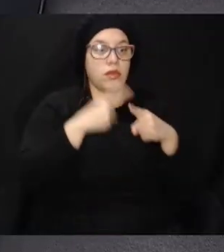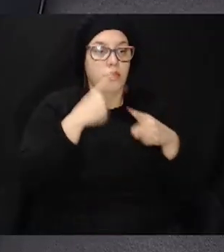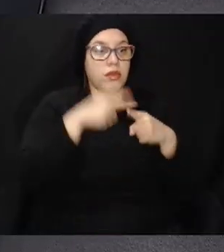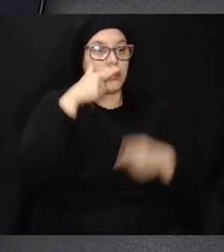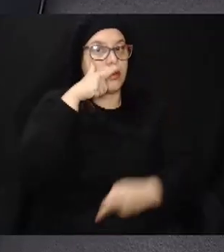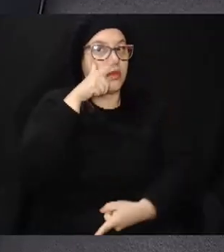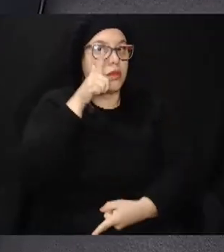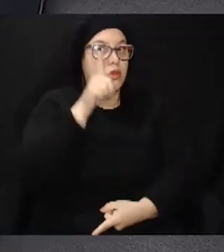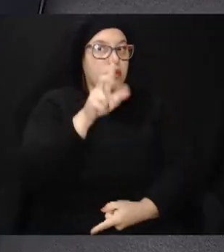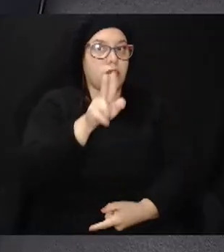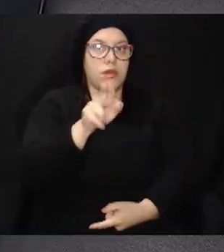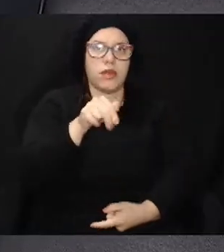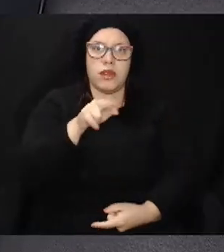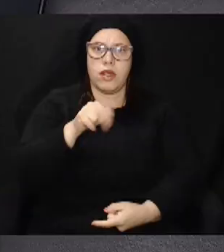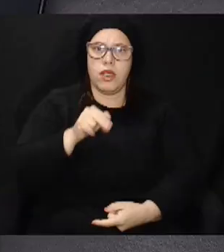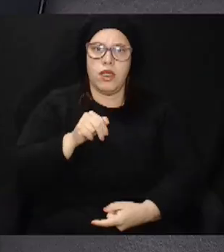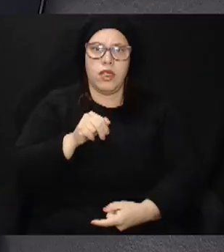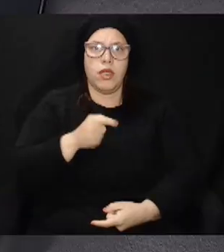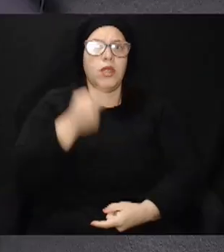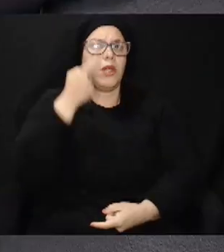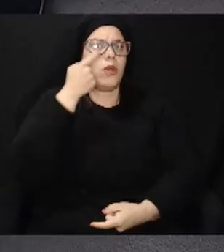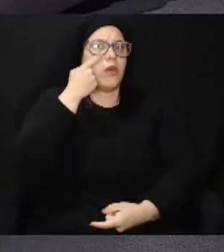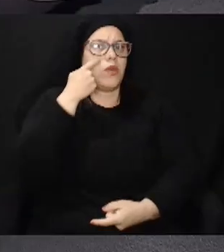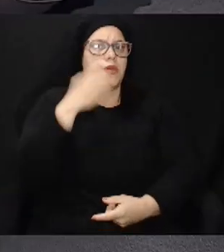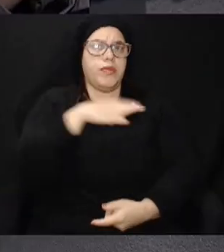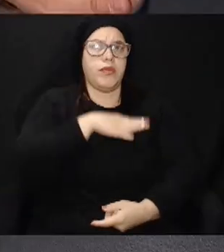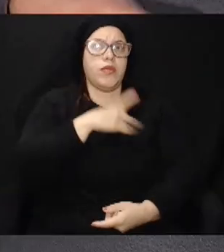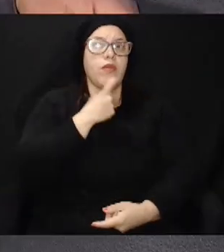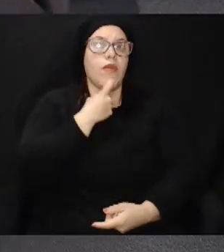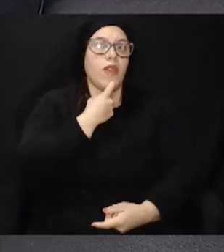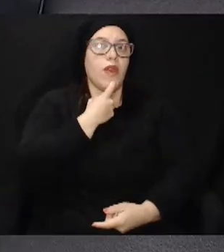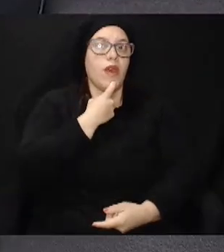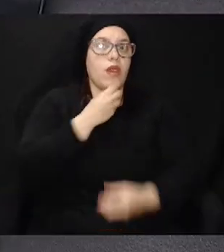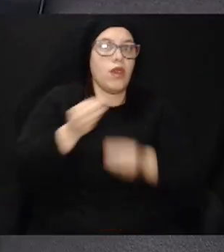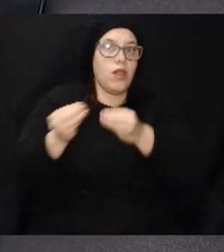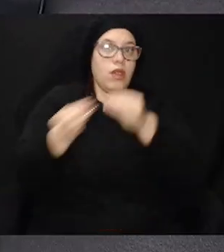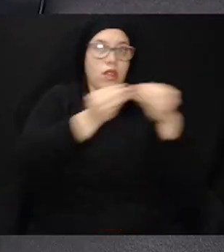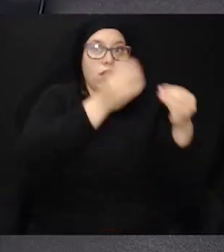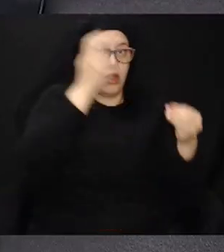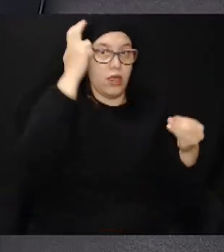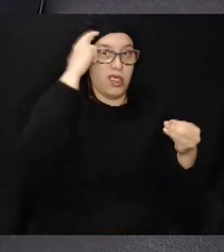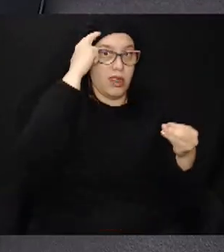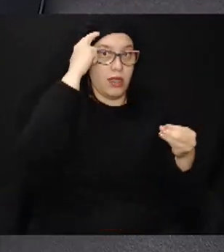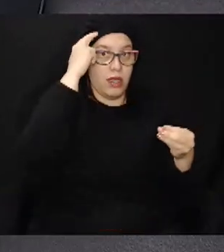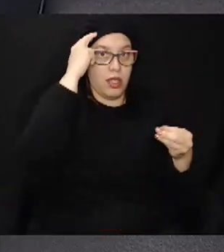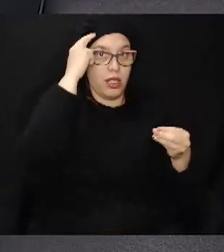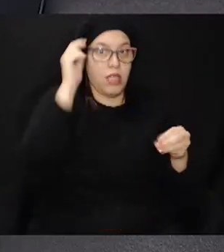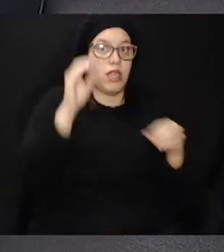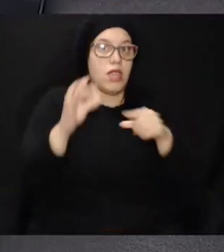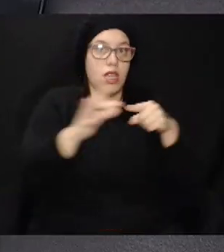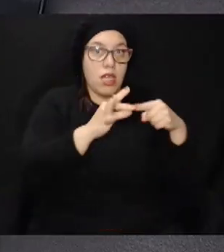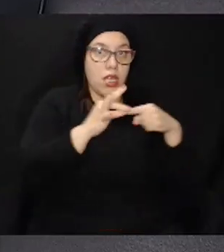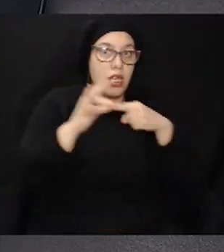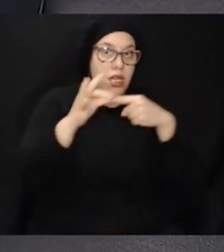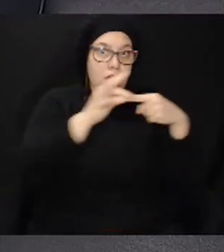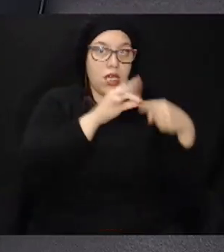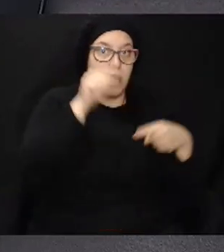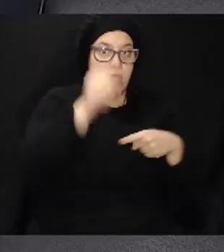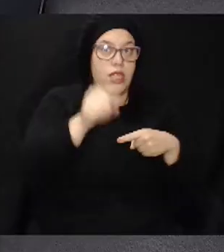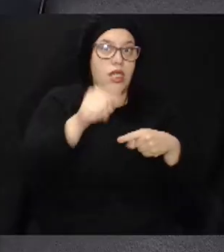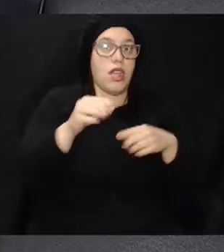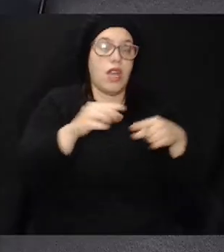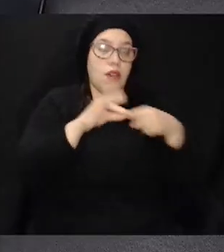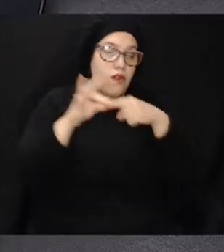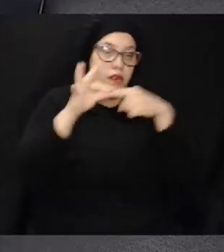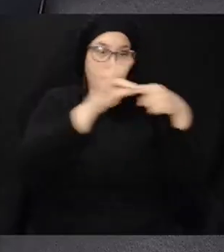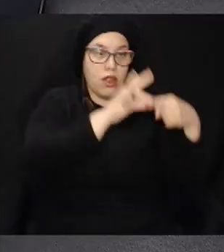nunca foi visto na cidade de Campinas, levar cultura lá na periferia, lá na favela, lá